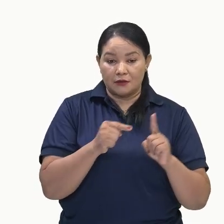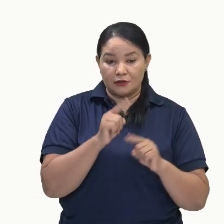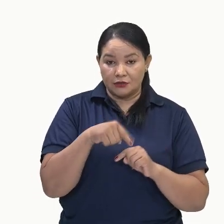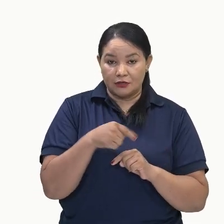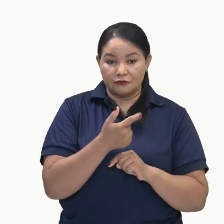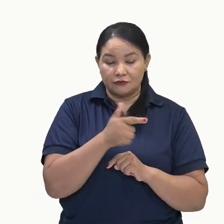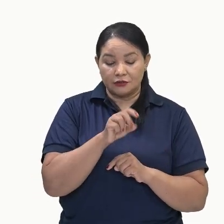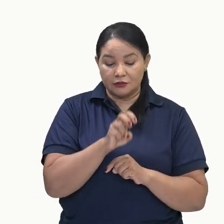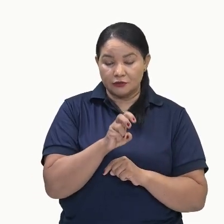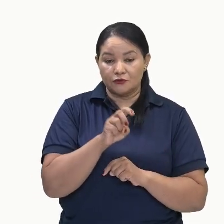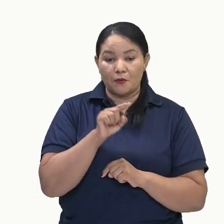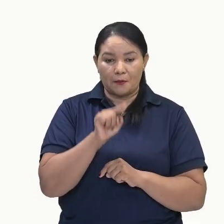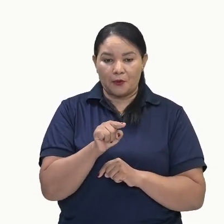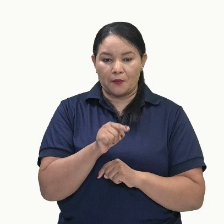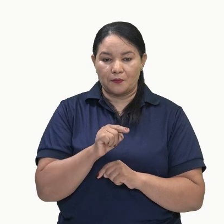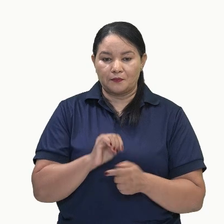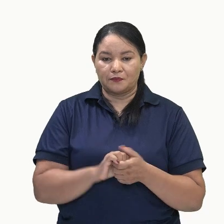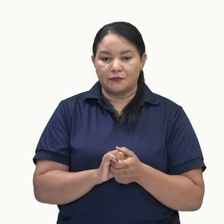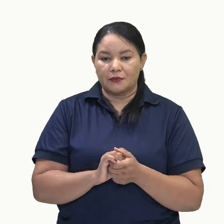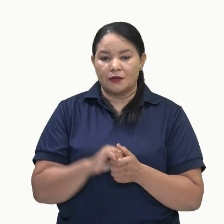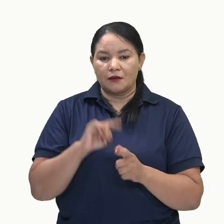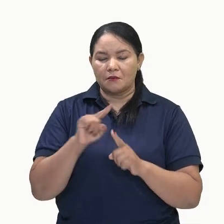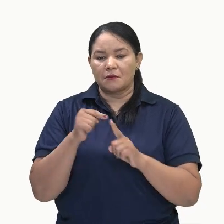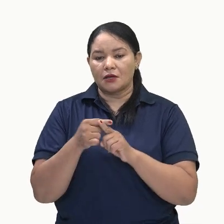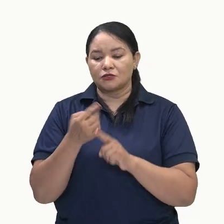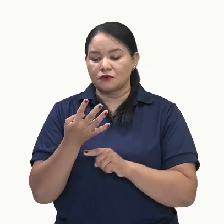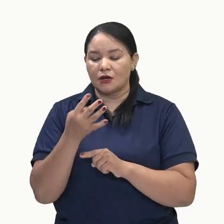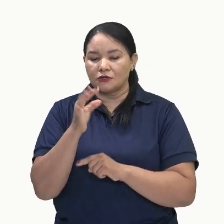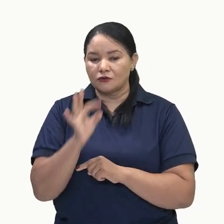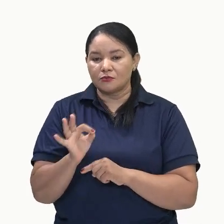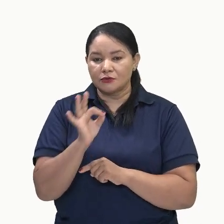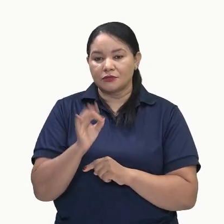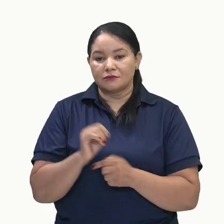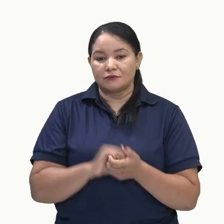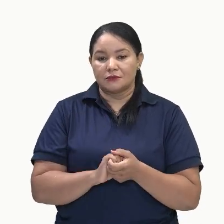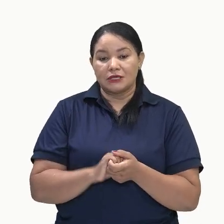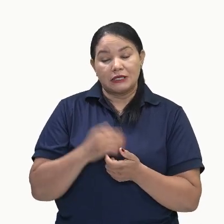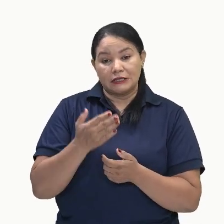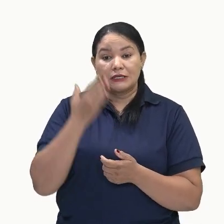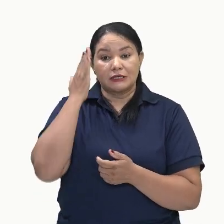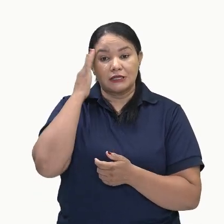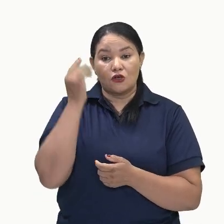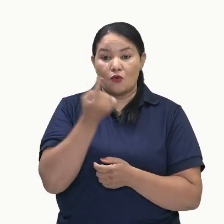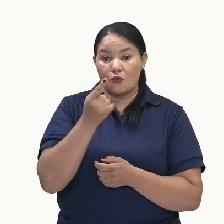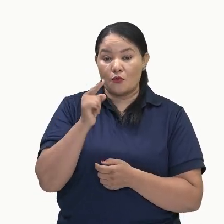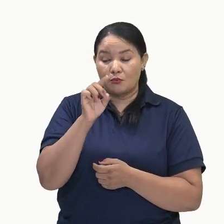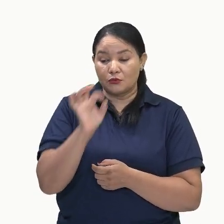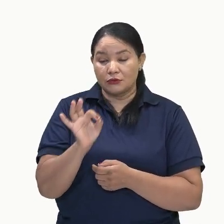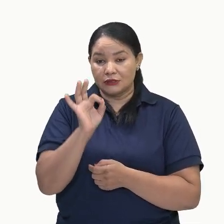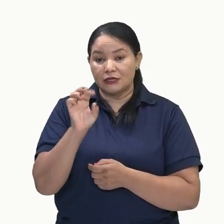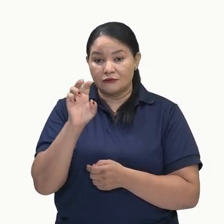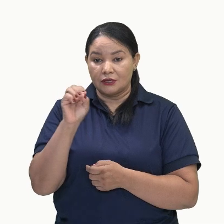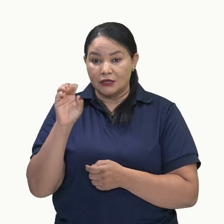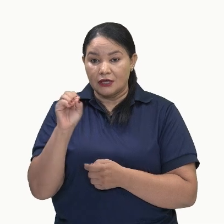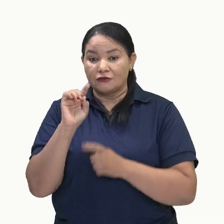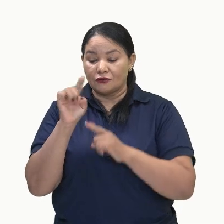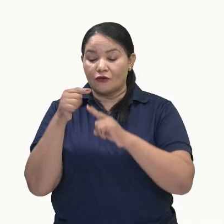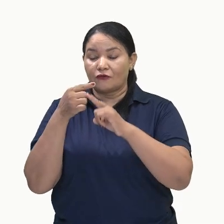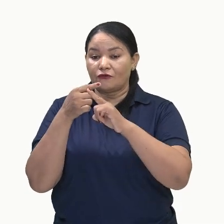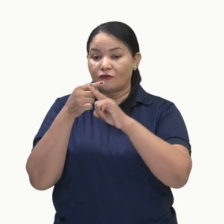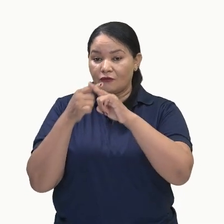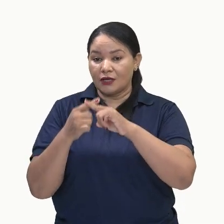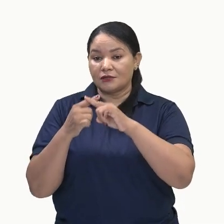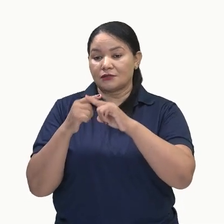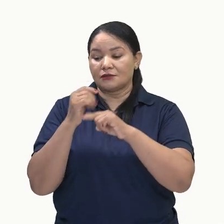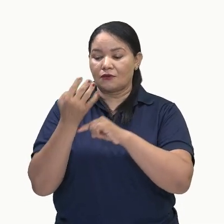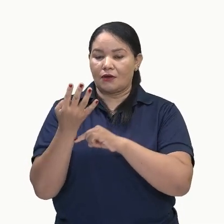25 mil. E quanto é 4%? Ó, se eu sei que 1% é 500, 4% é só multiplicar 500